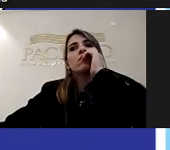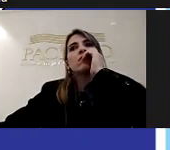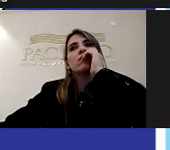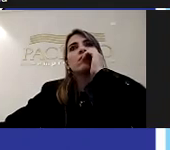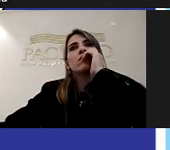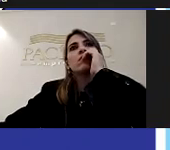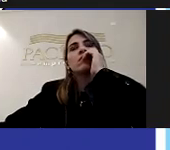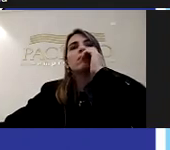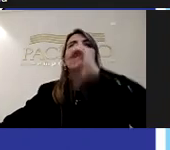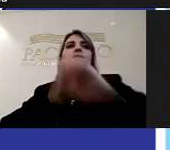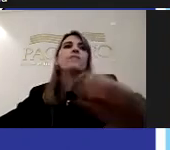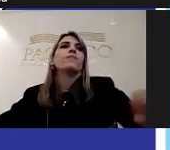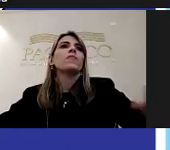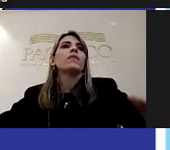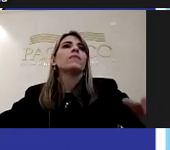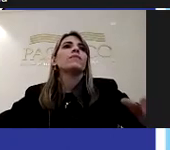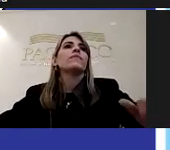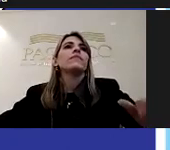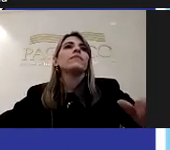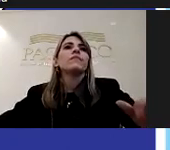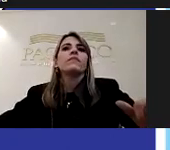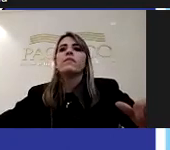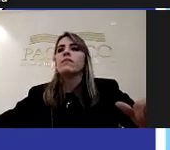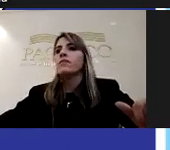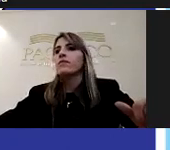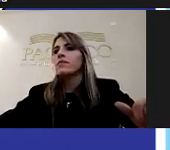homossexuais masculinos e femininos.